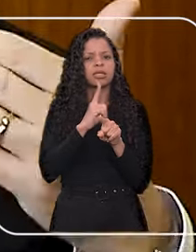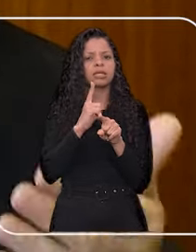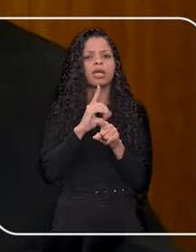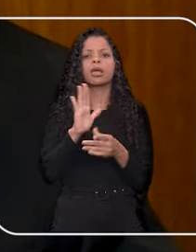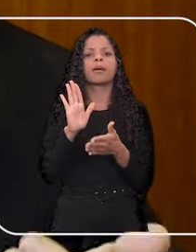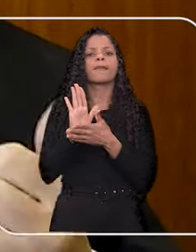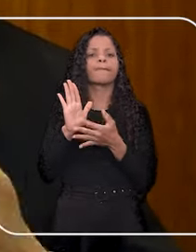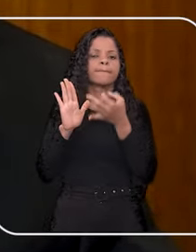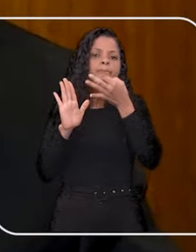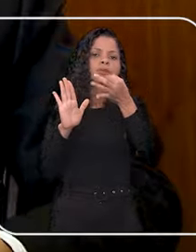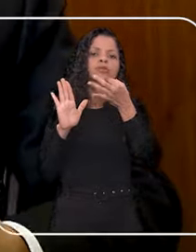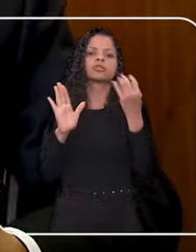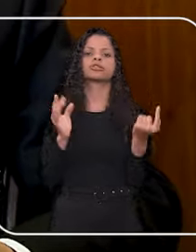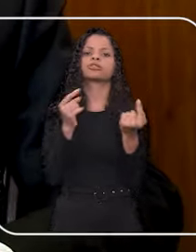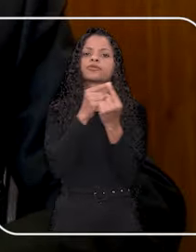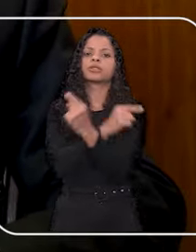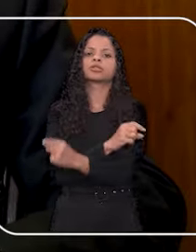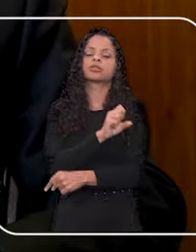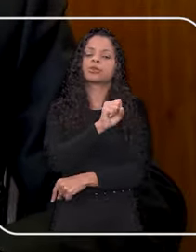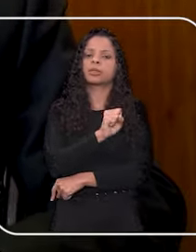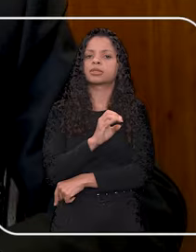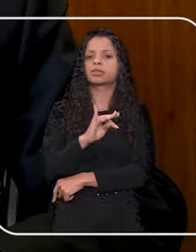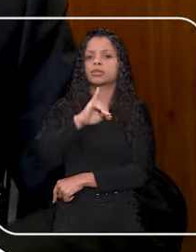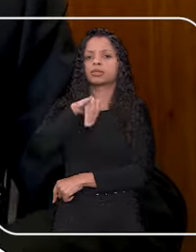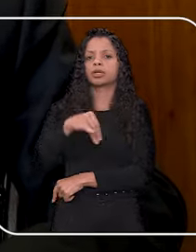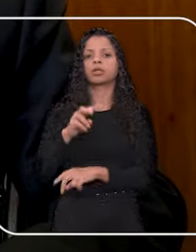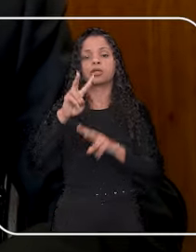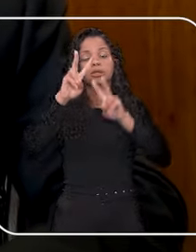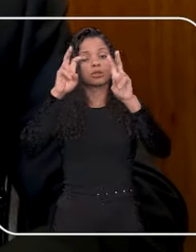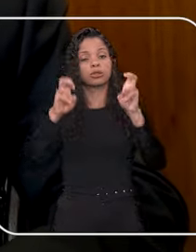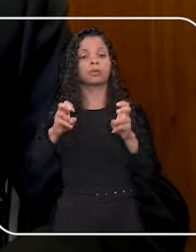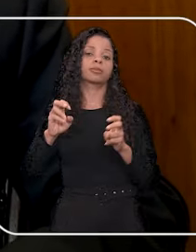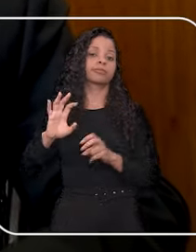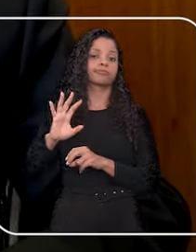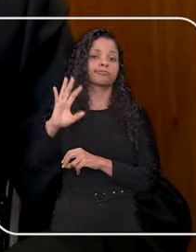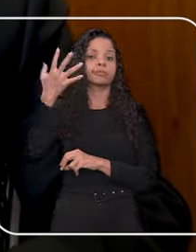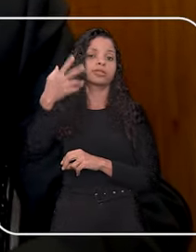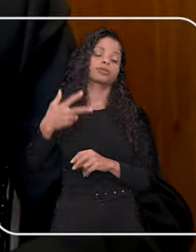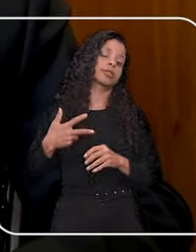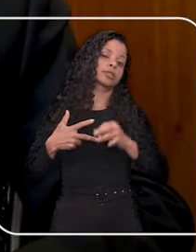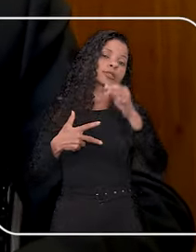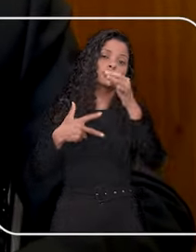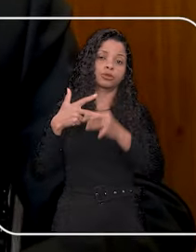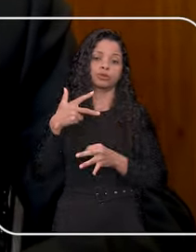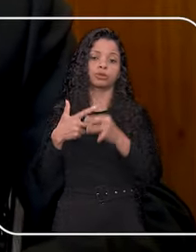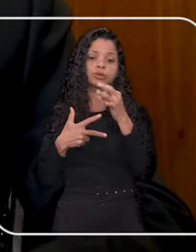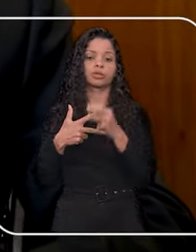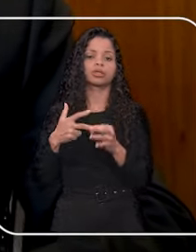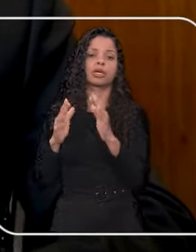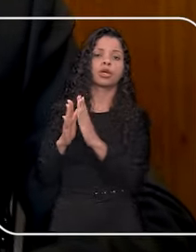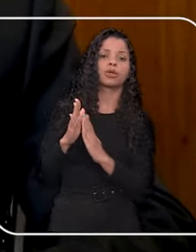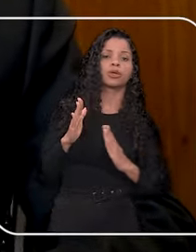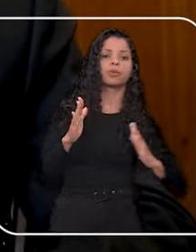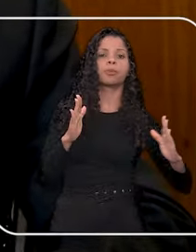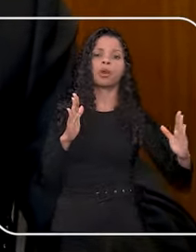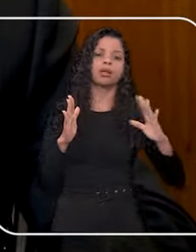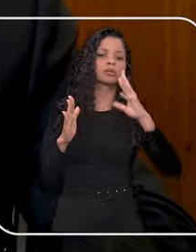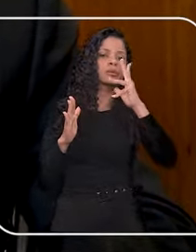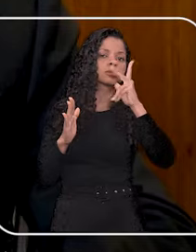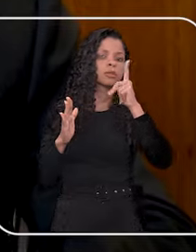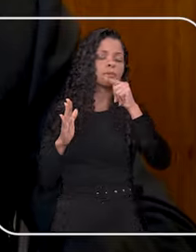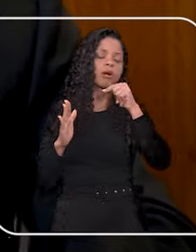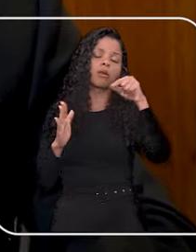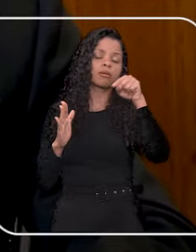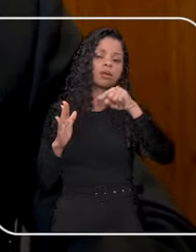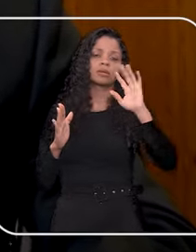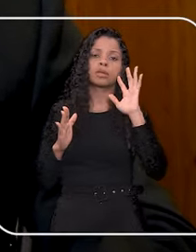divergentes no STJ sobre as questões de natureza jurídica e possibilidade de pré-determinação de prazo de duração deste tipo